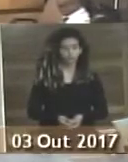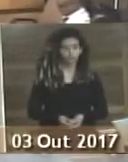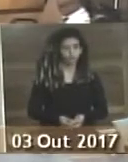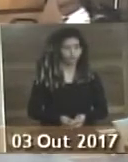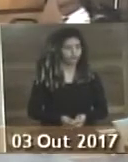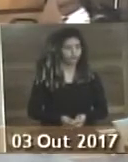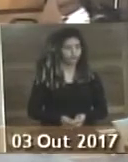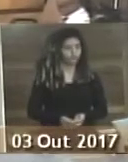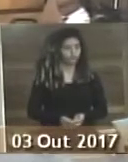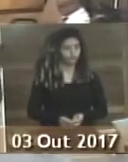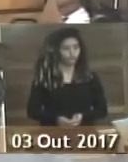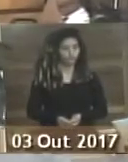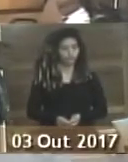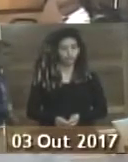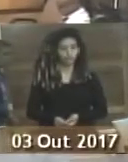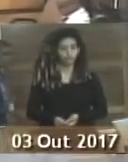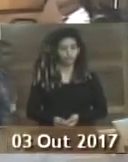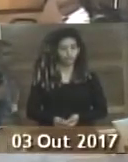Aprovado.